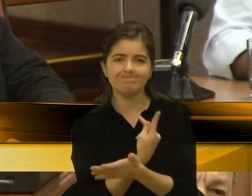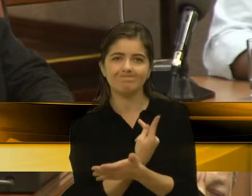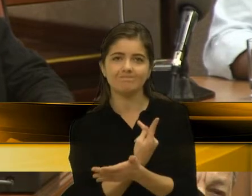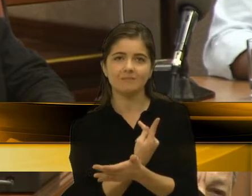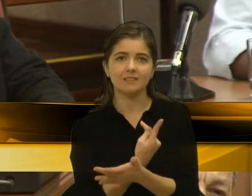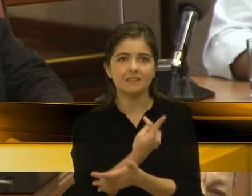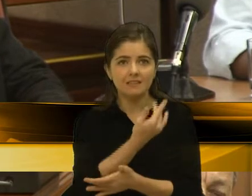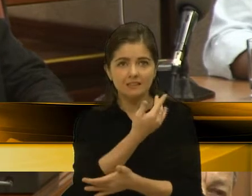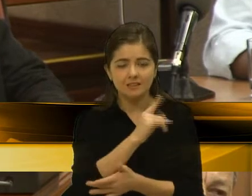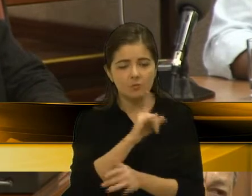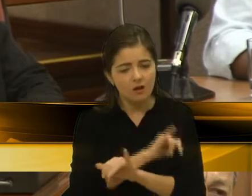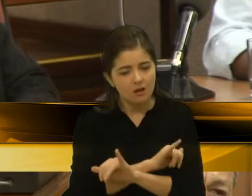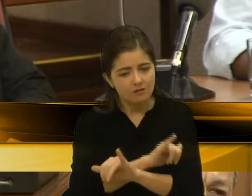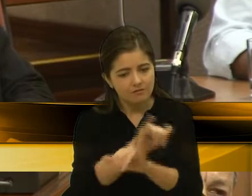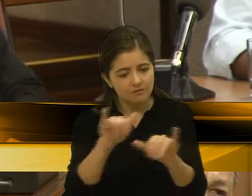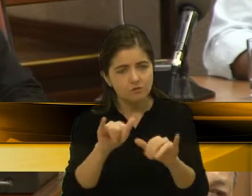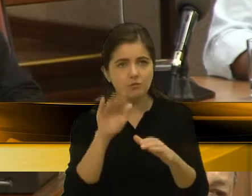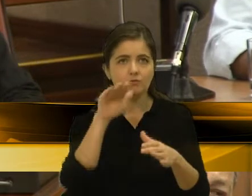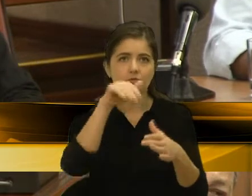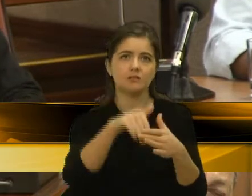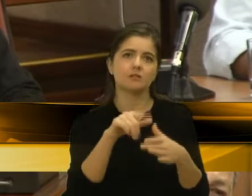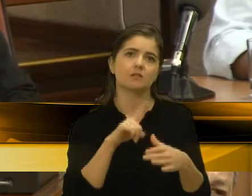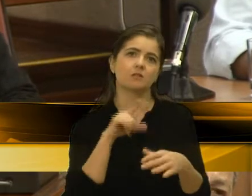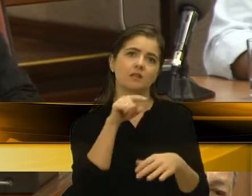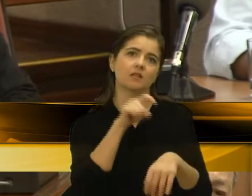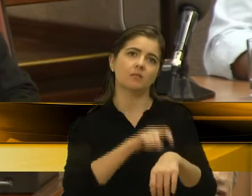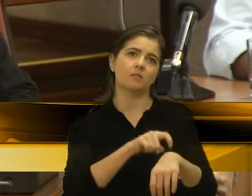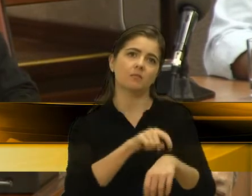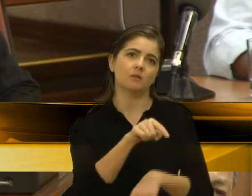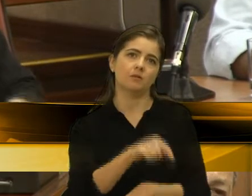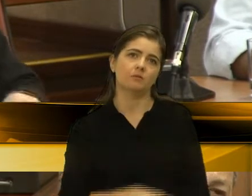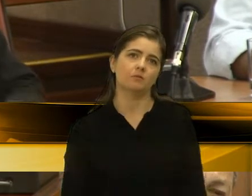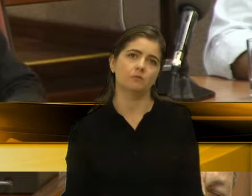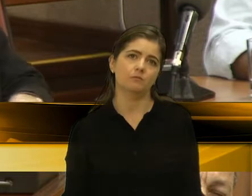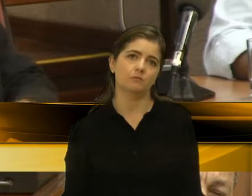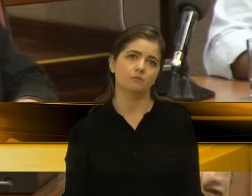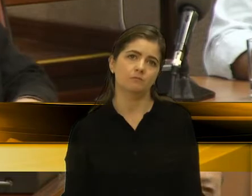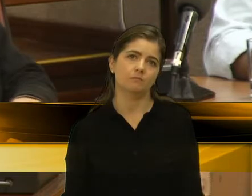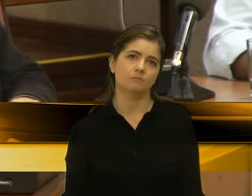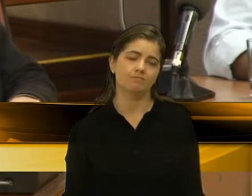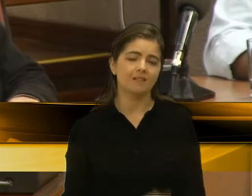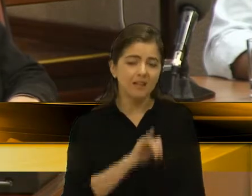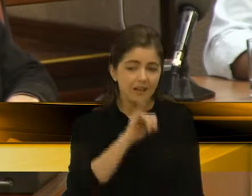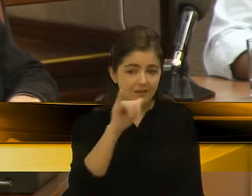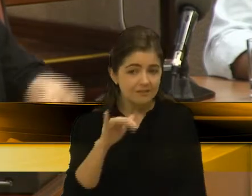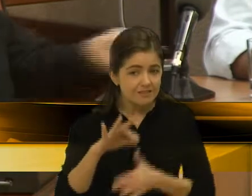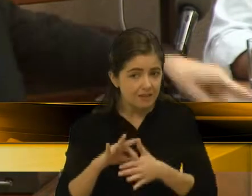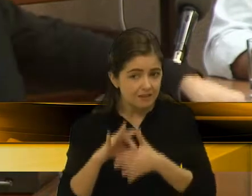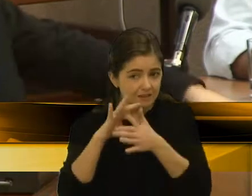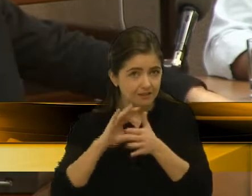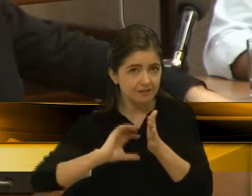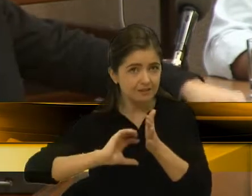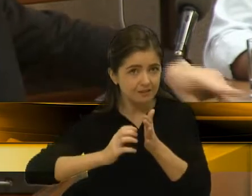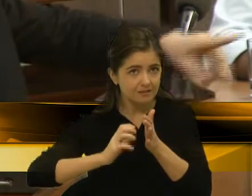para os líderes de bancada essa votação que teria nesse momento. Até para os líderes de bancada reunir com